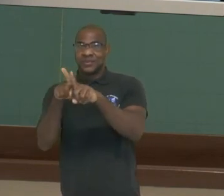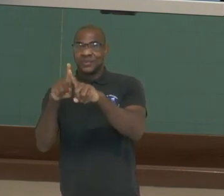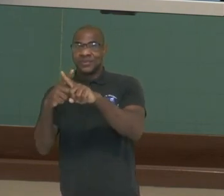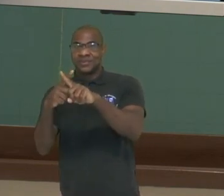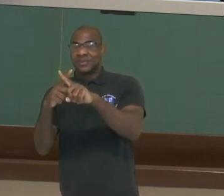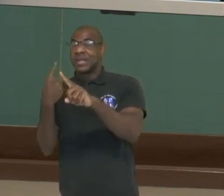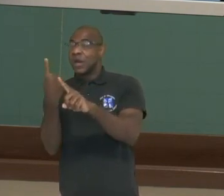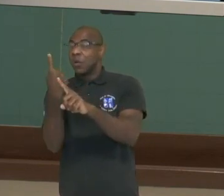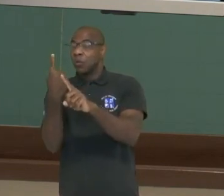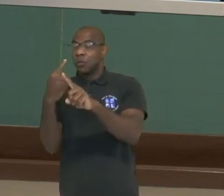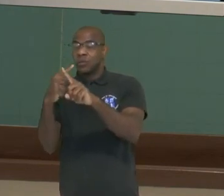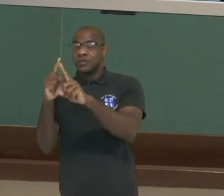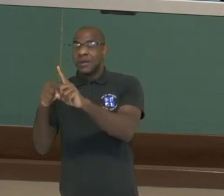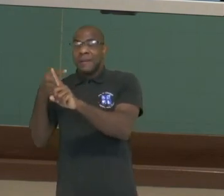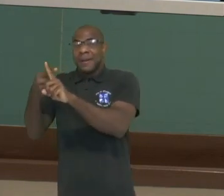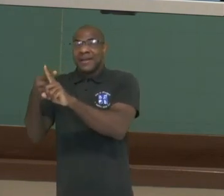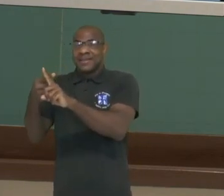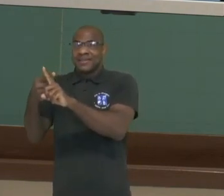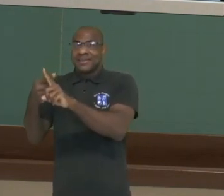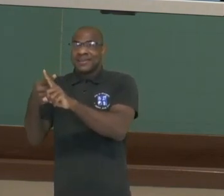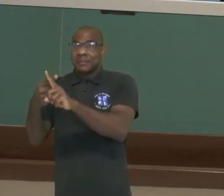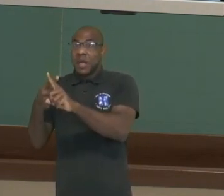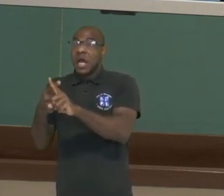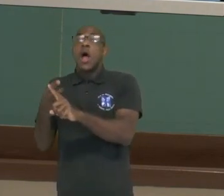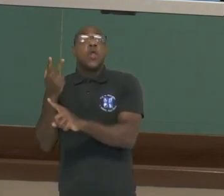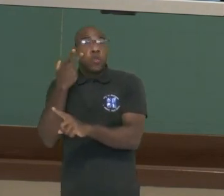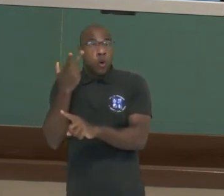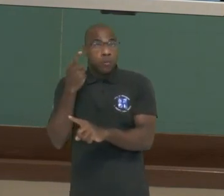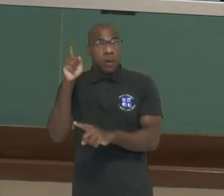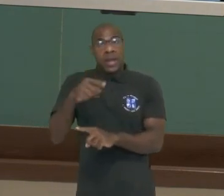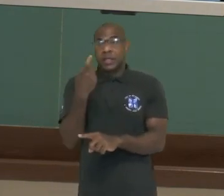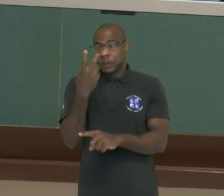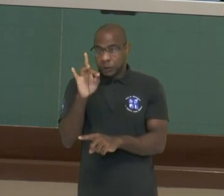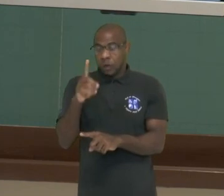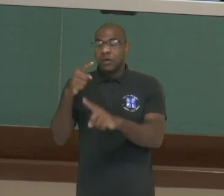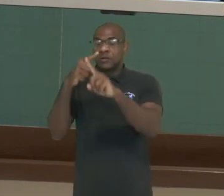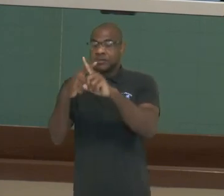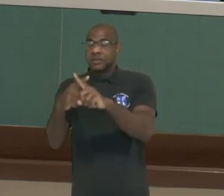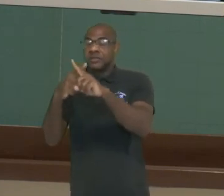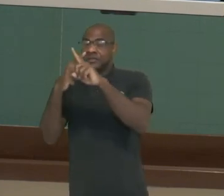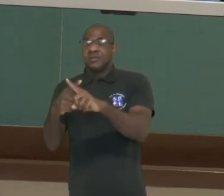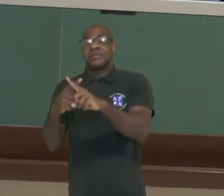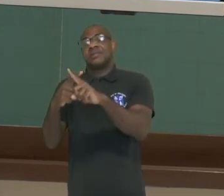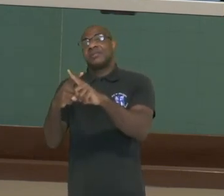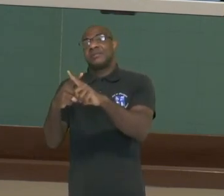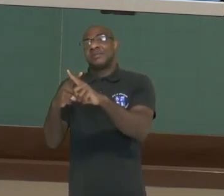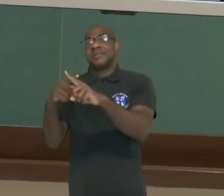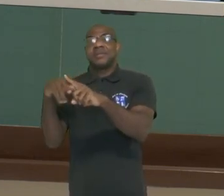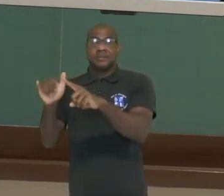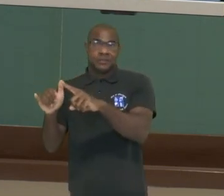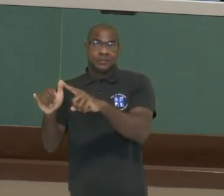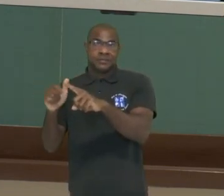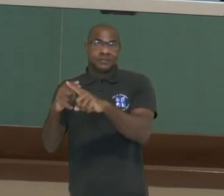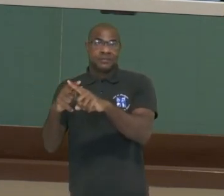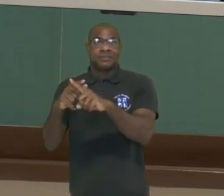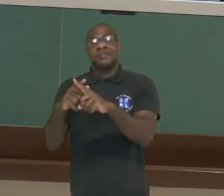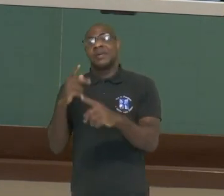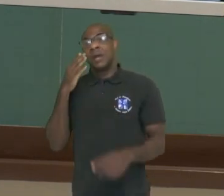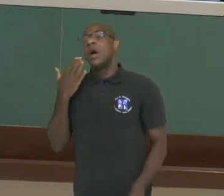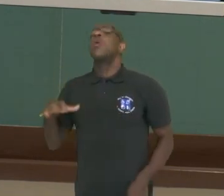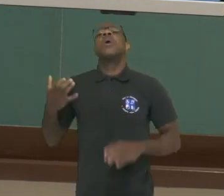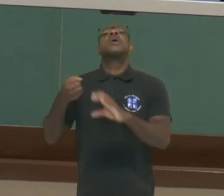a mais, porque o indivíduo tido como normal seria XX ou XY, ok? Quais são